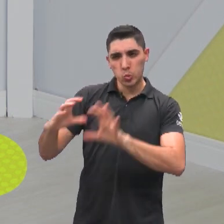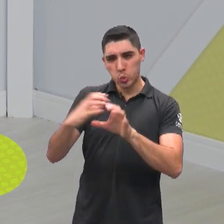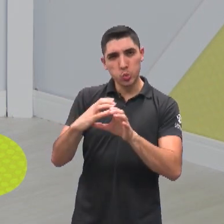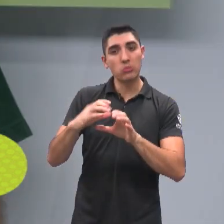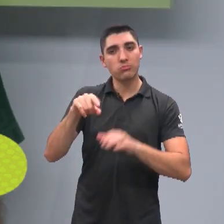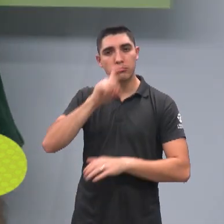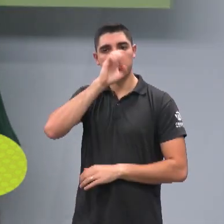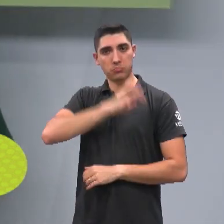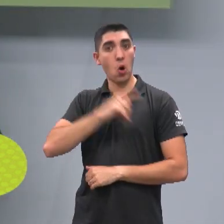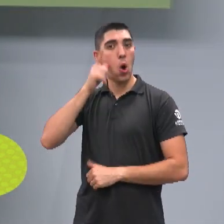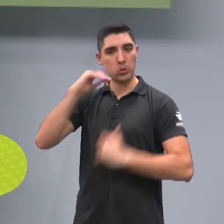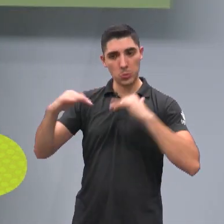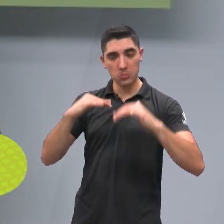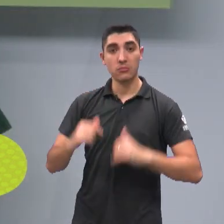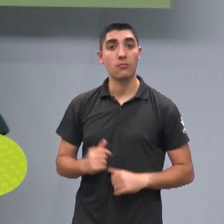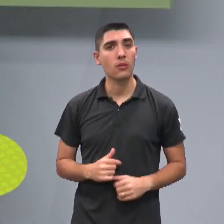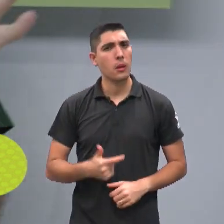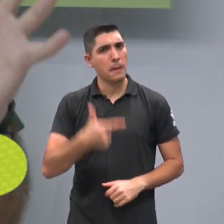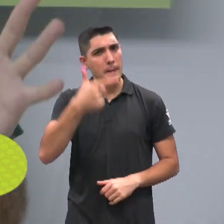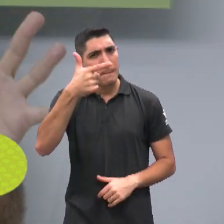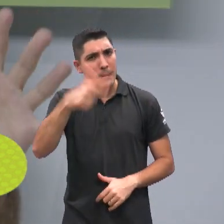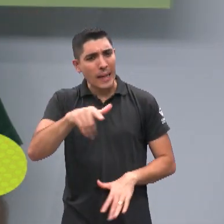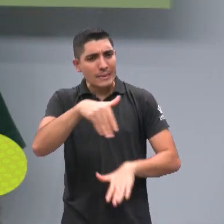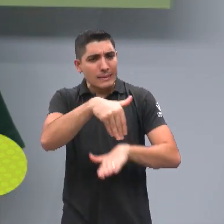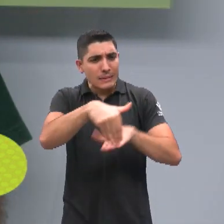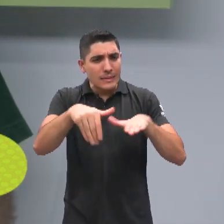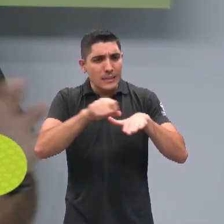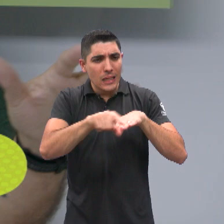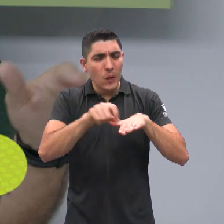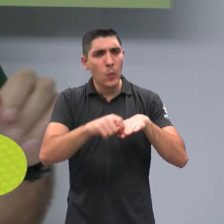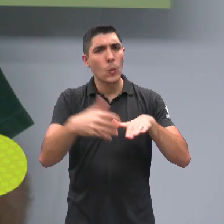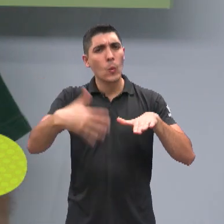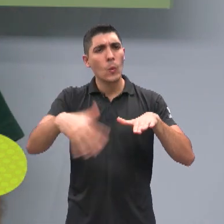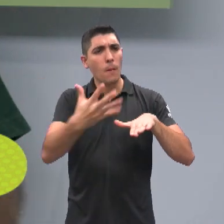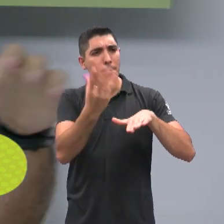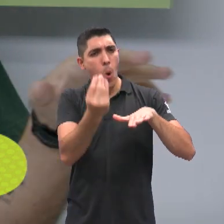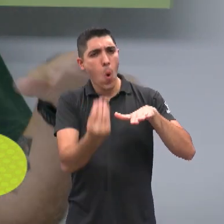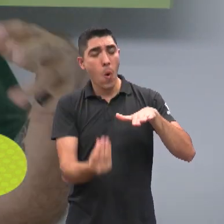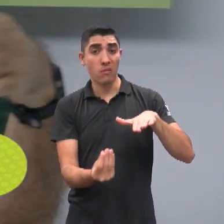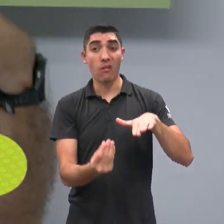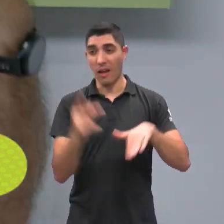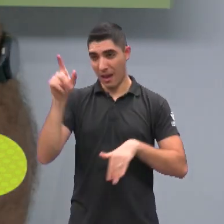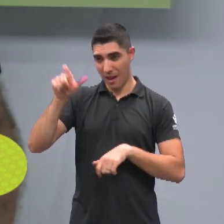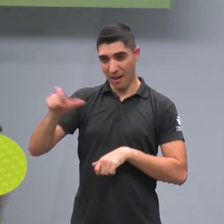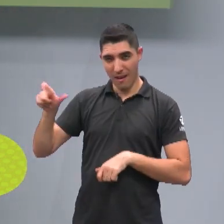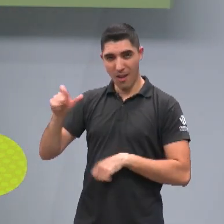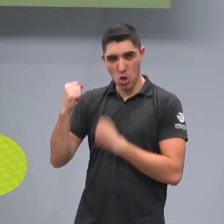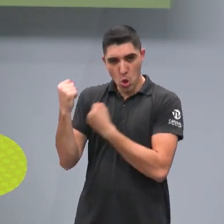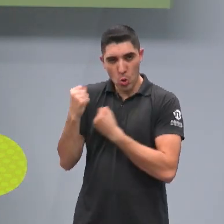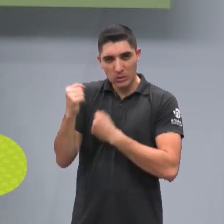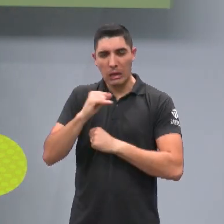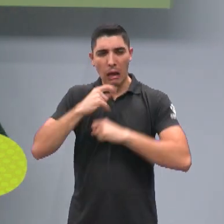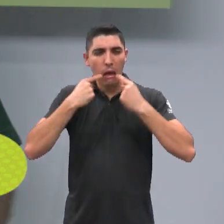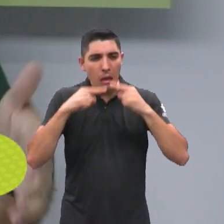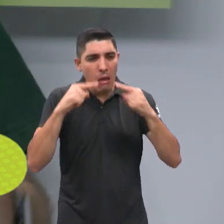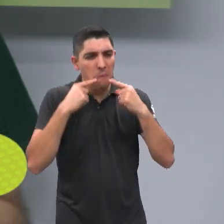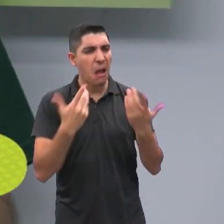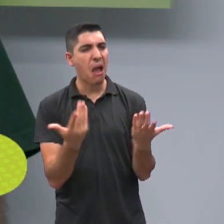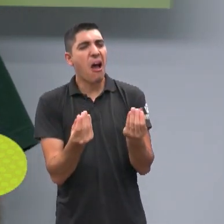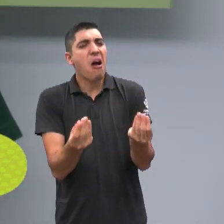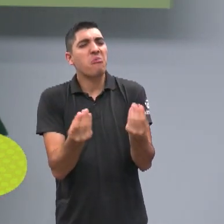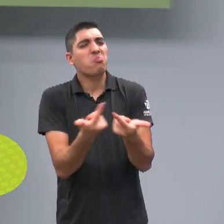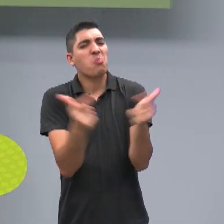Brunão. Mais um atacante, né? São José está repleto de atacante. Pro torcedor do São José que reclamou nos últimos 2 anos aí de atacante, que não tem